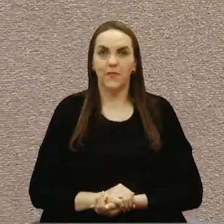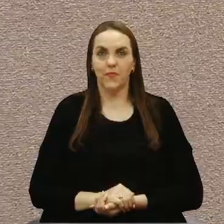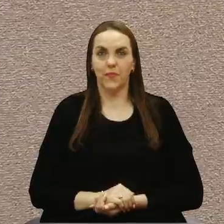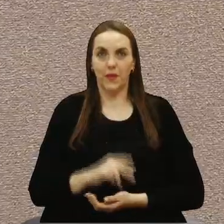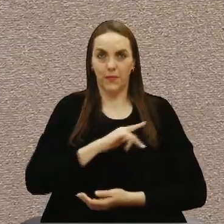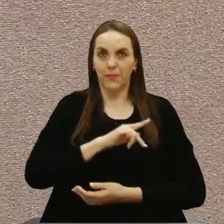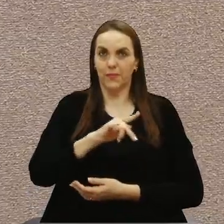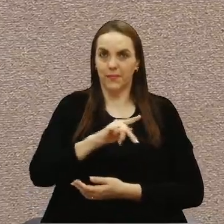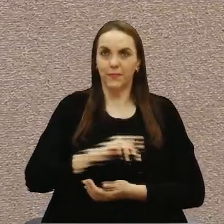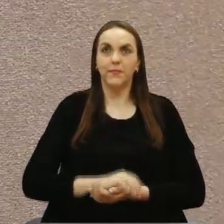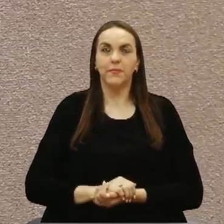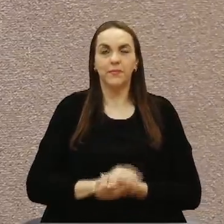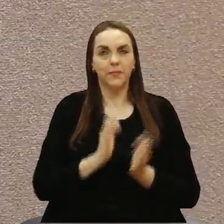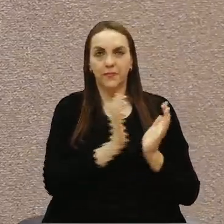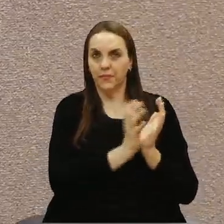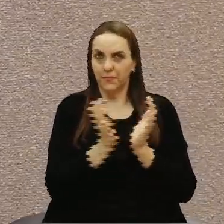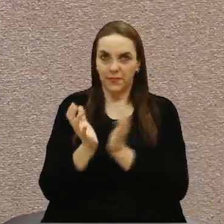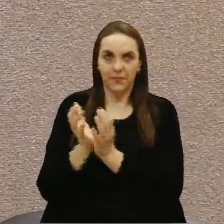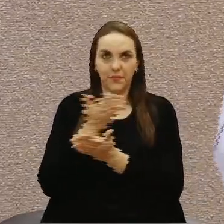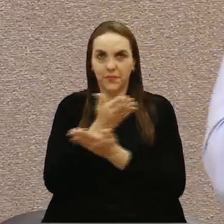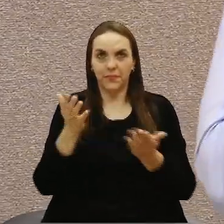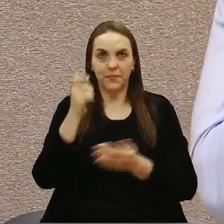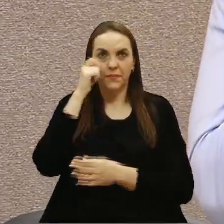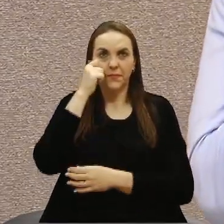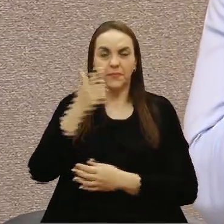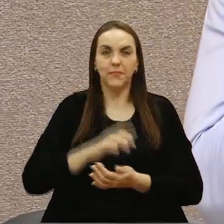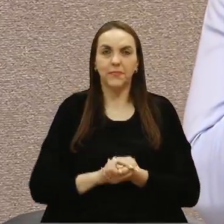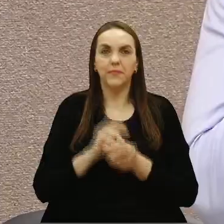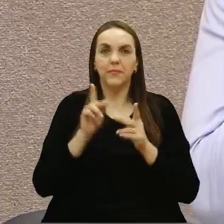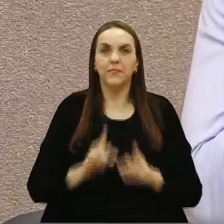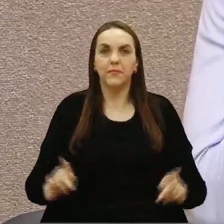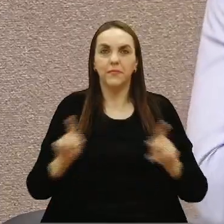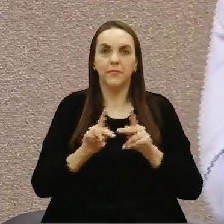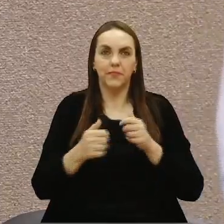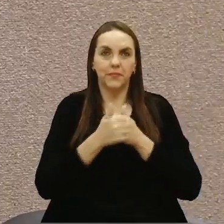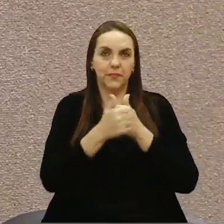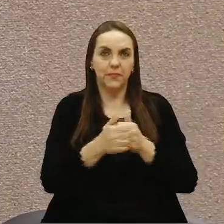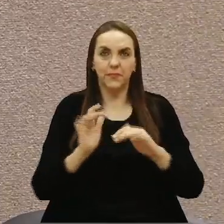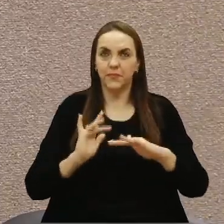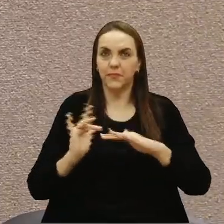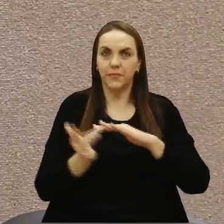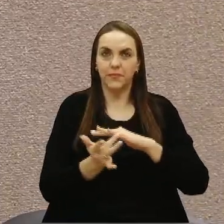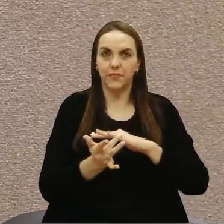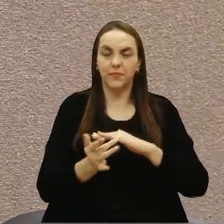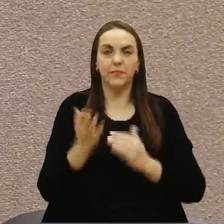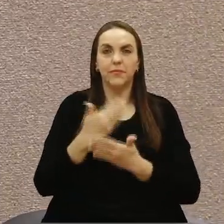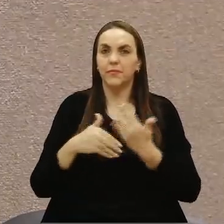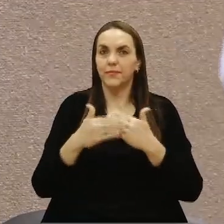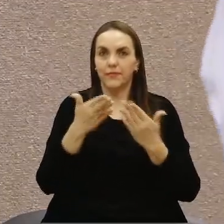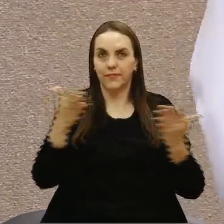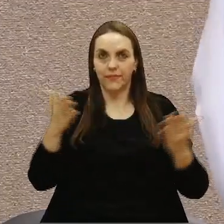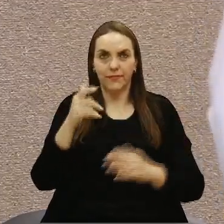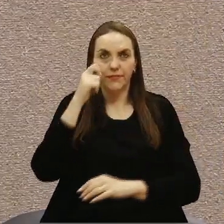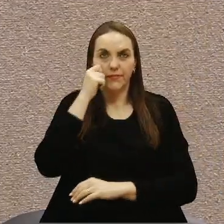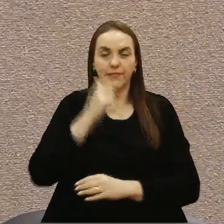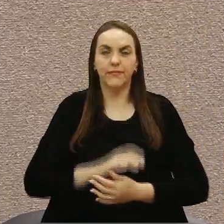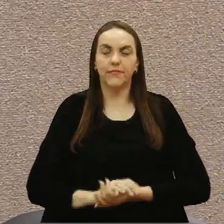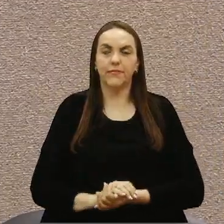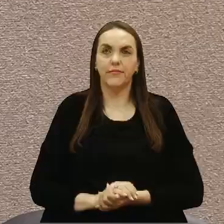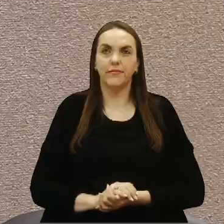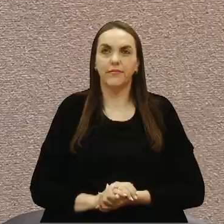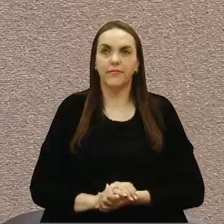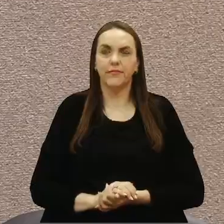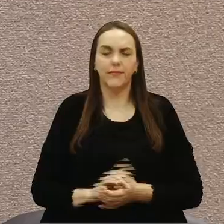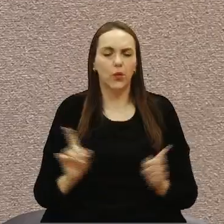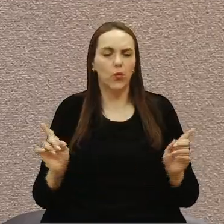Senhor presidente, nobres colegas aqui presentes, a população que nos acompanha pelas redes sociais, a todos que estão aqui presentes, um